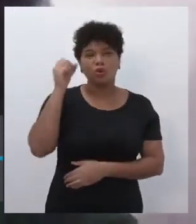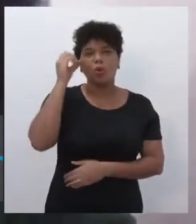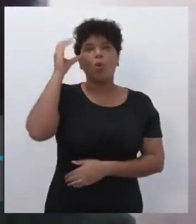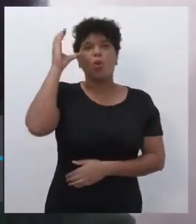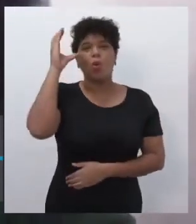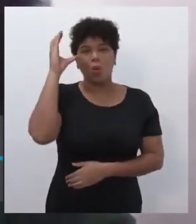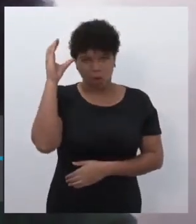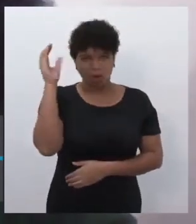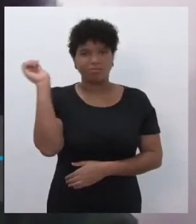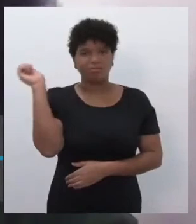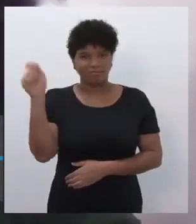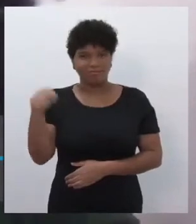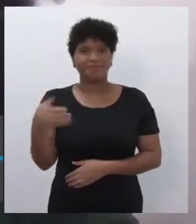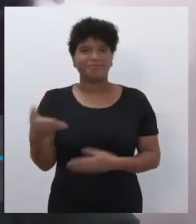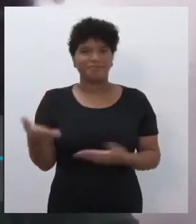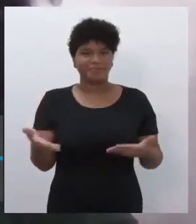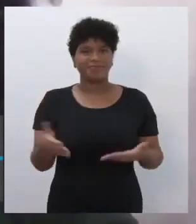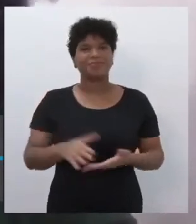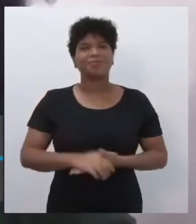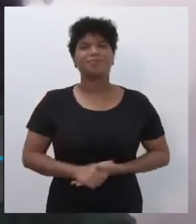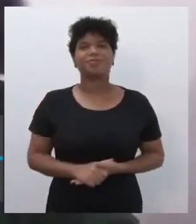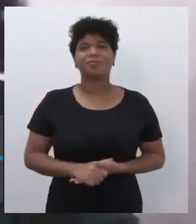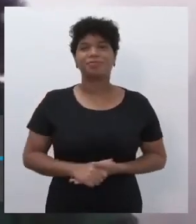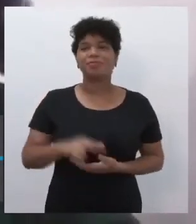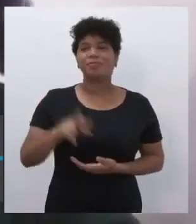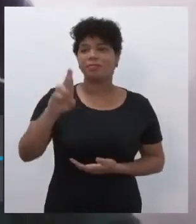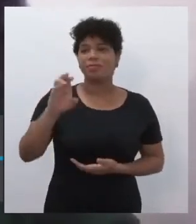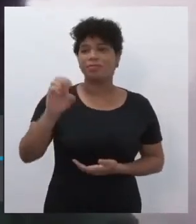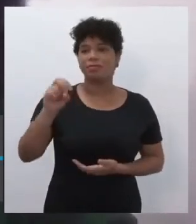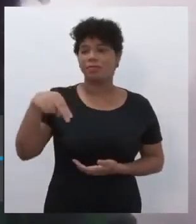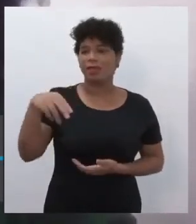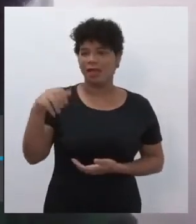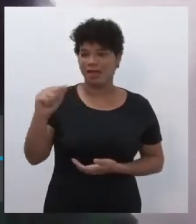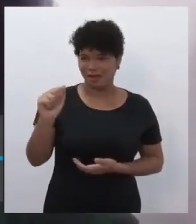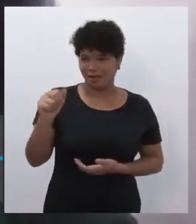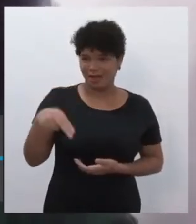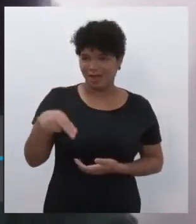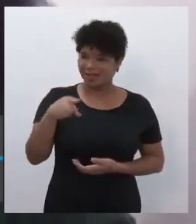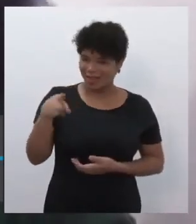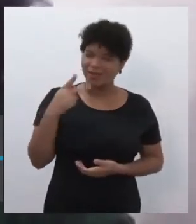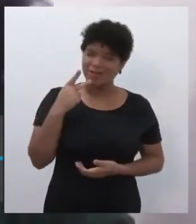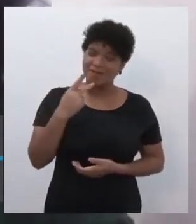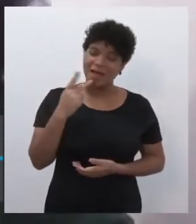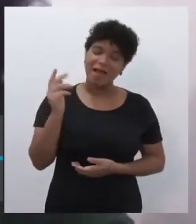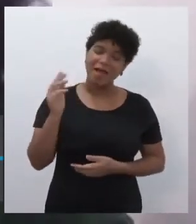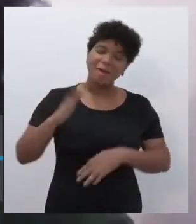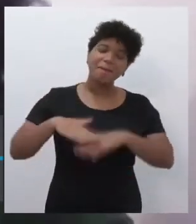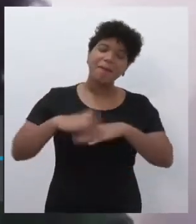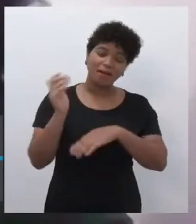no aprendizado. Renan, você pode conversar com a gente mais um pouco?